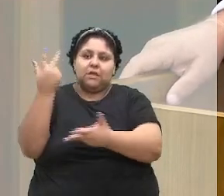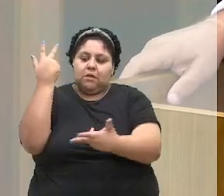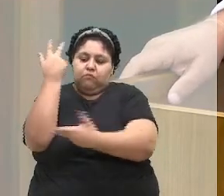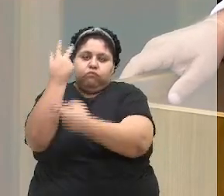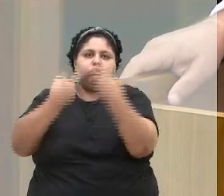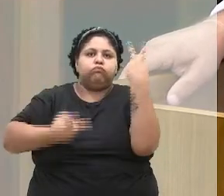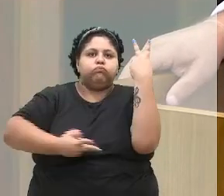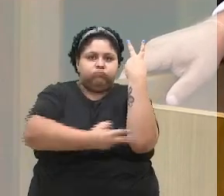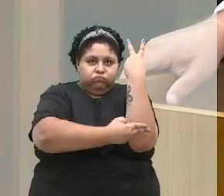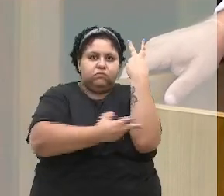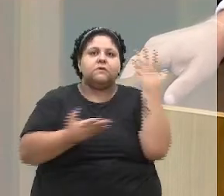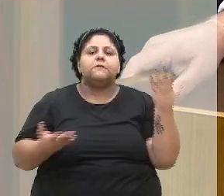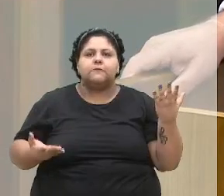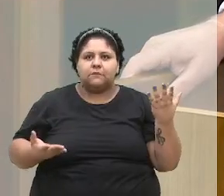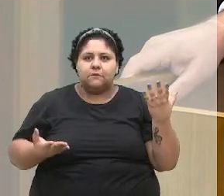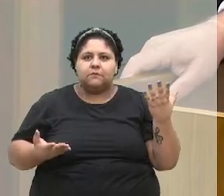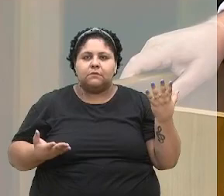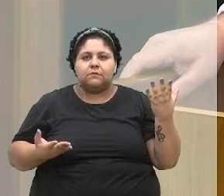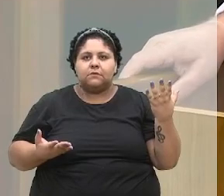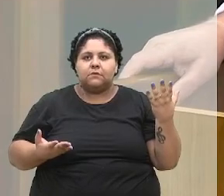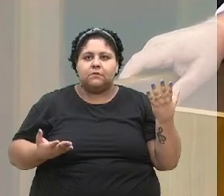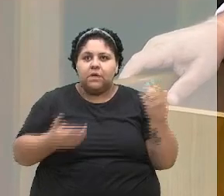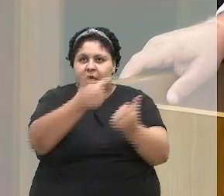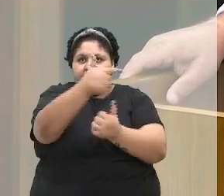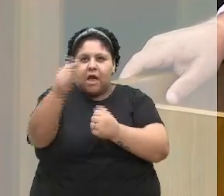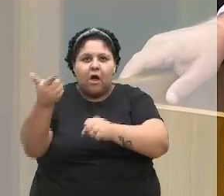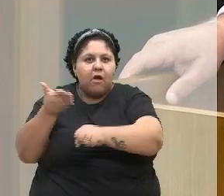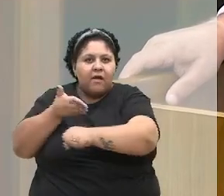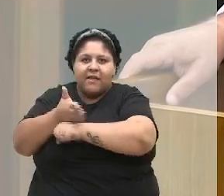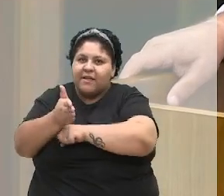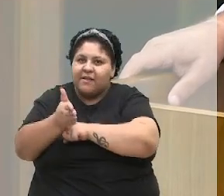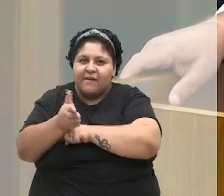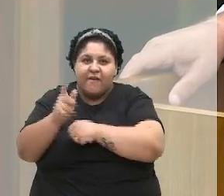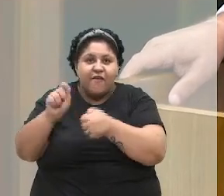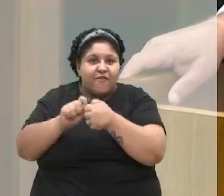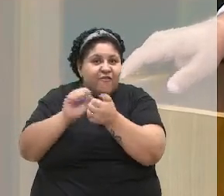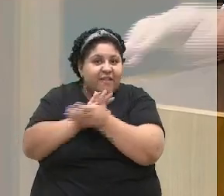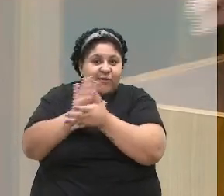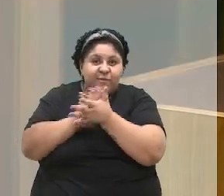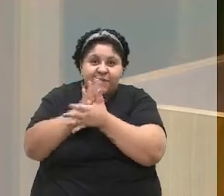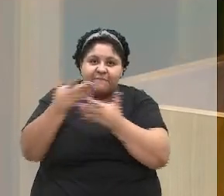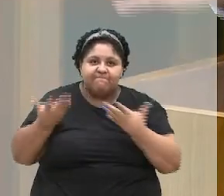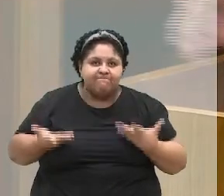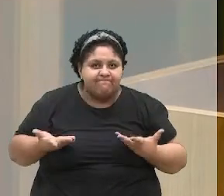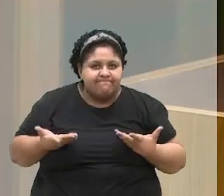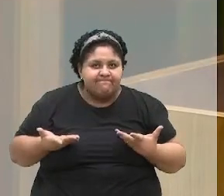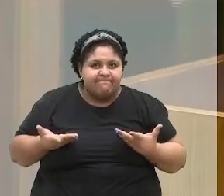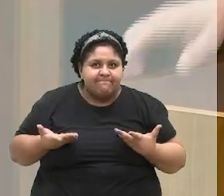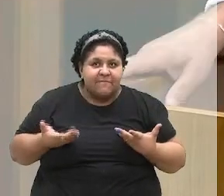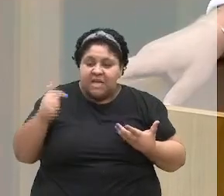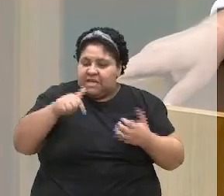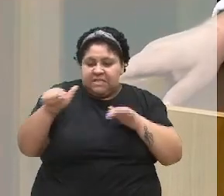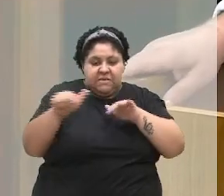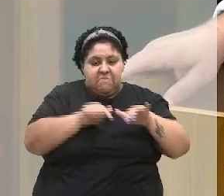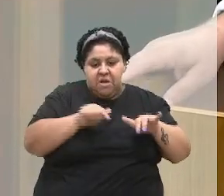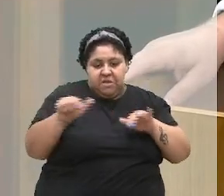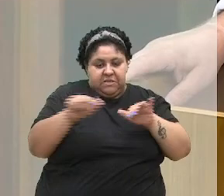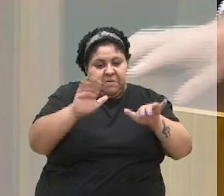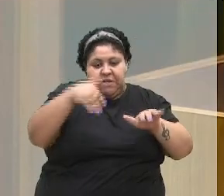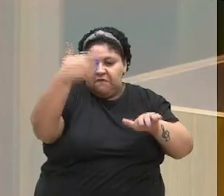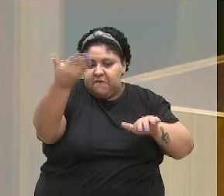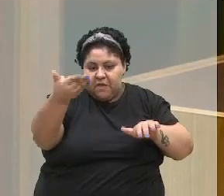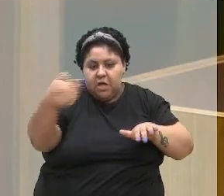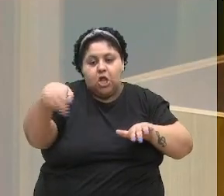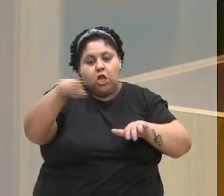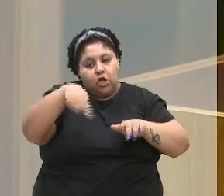Foi feita a roçada. E a outra parte não foi feito. Se não fizer essa semana que vem, nós